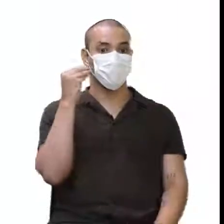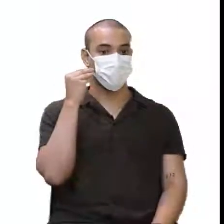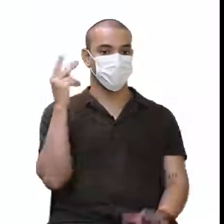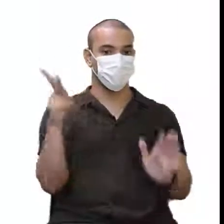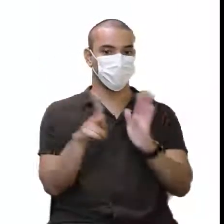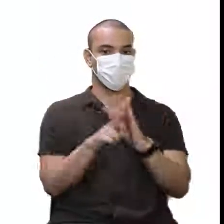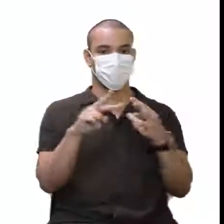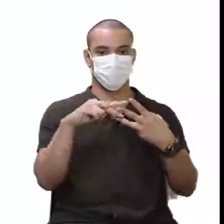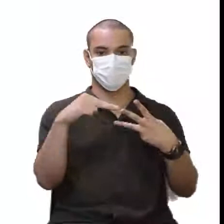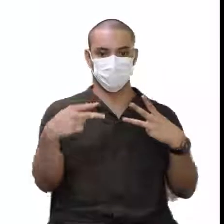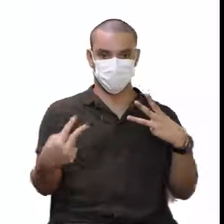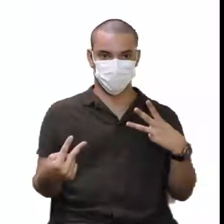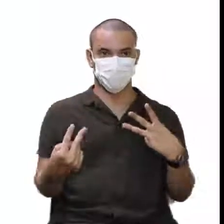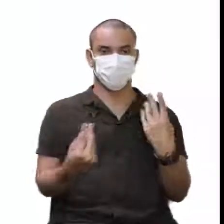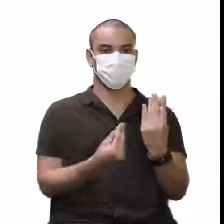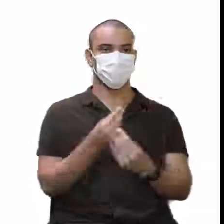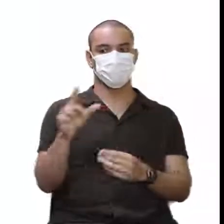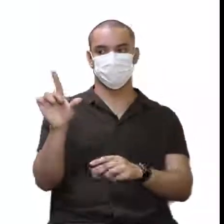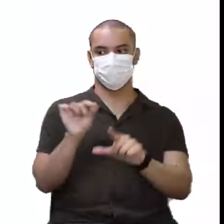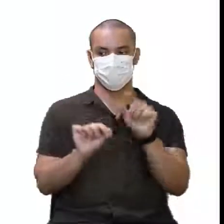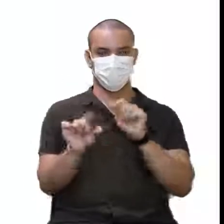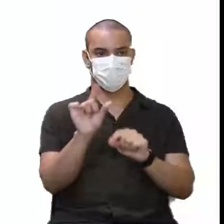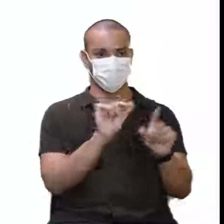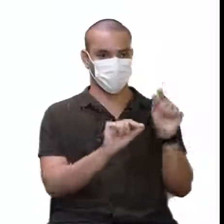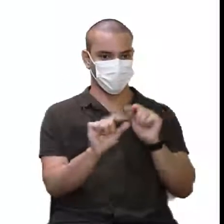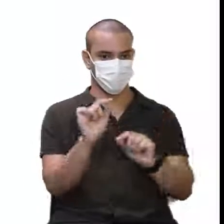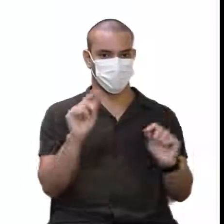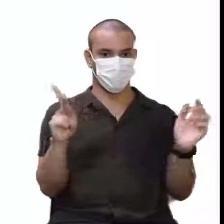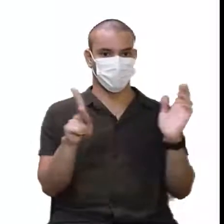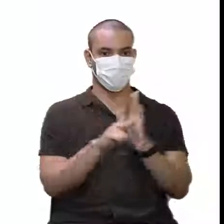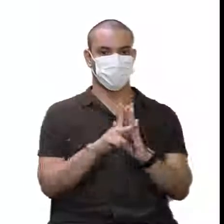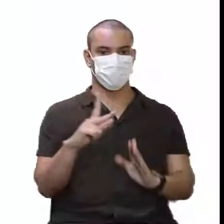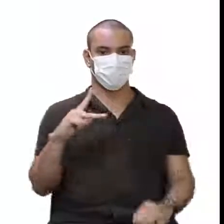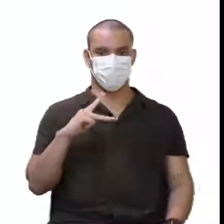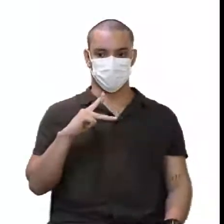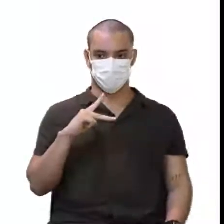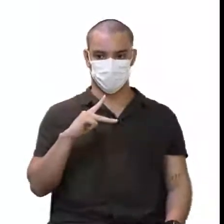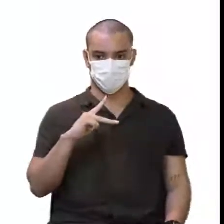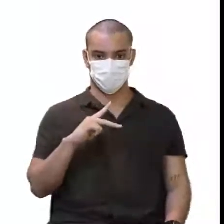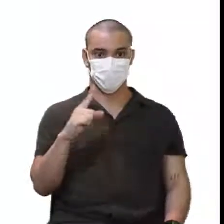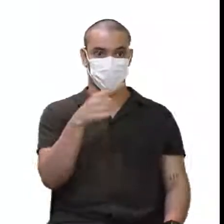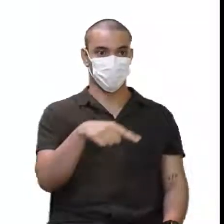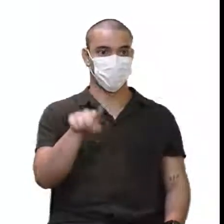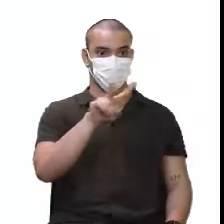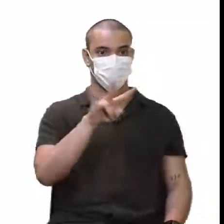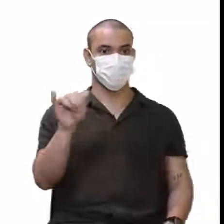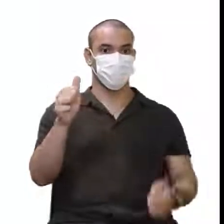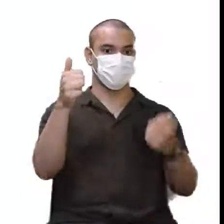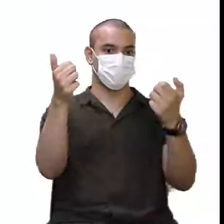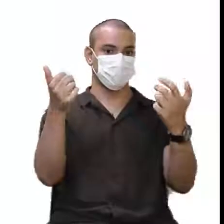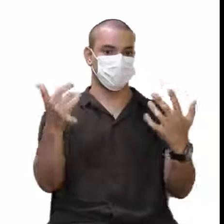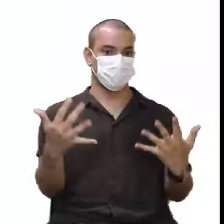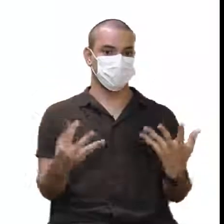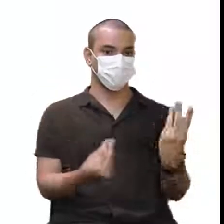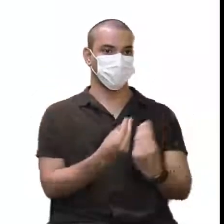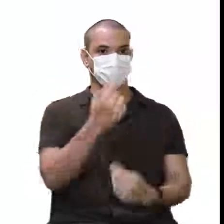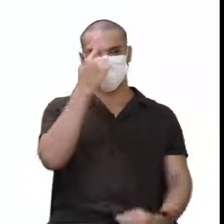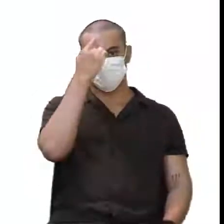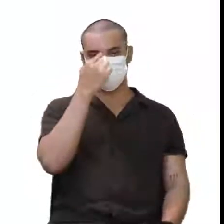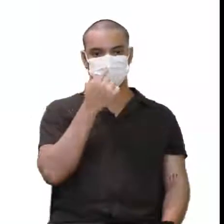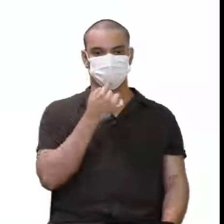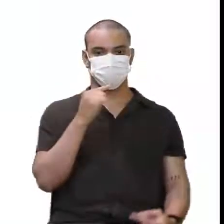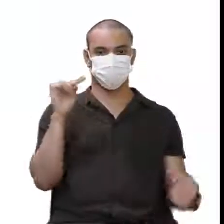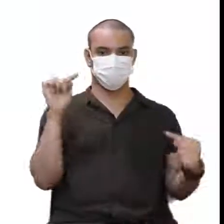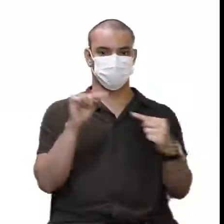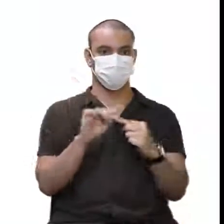mendelianos, uma espécie de leguminosa foi selecionada por suas particularidades. você vai mencionar de que espécie... Eu já